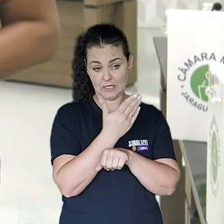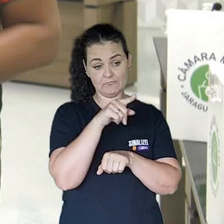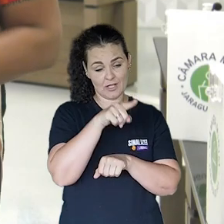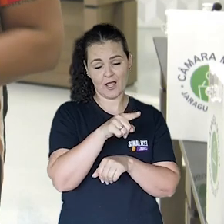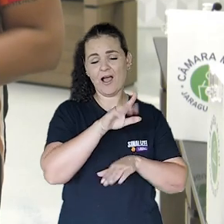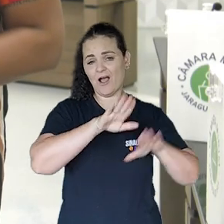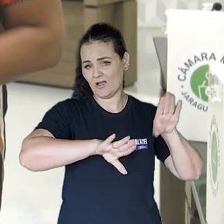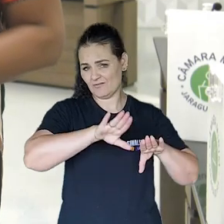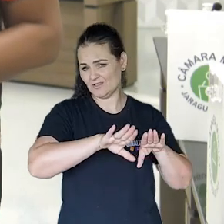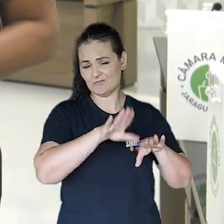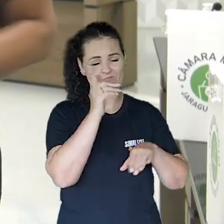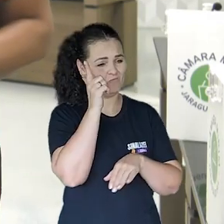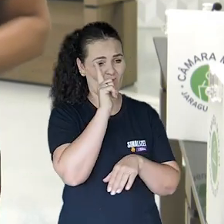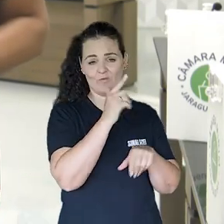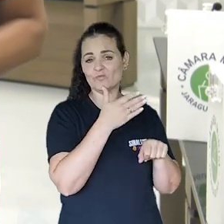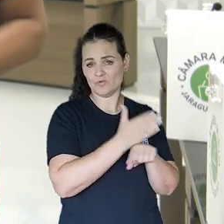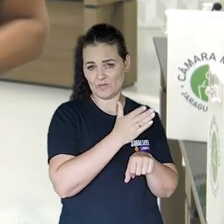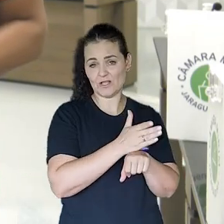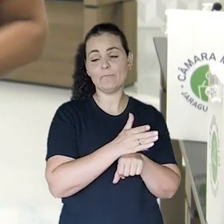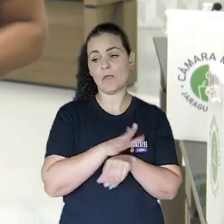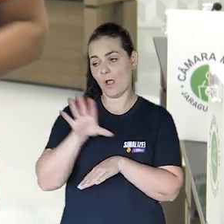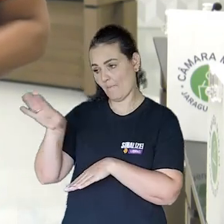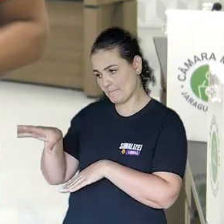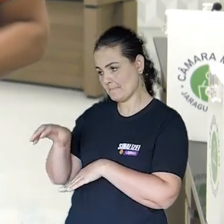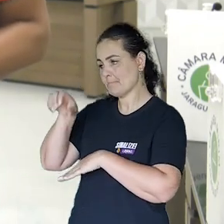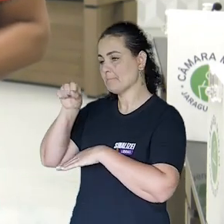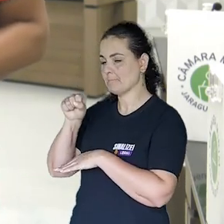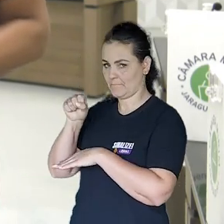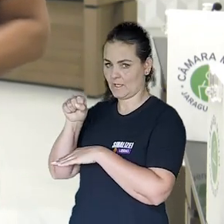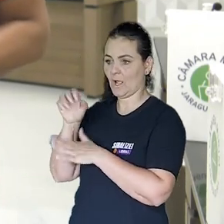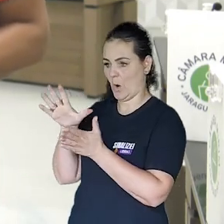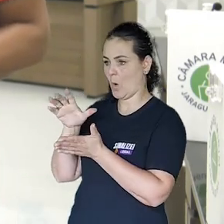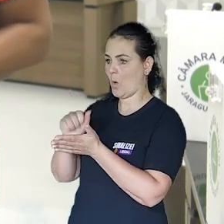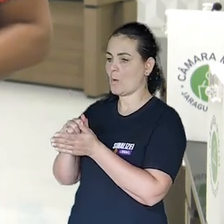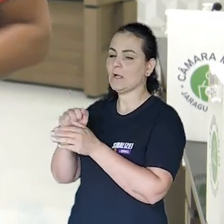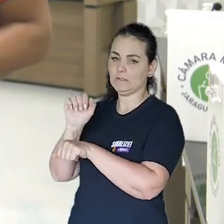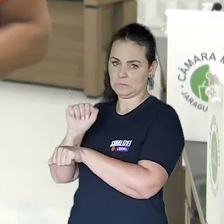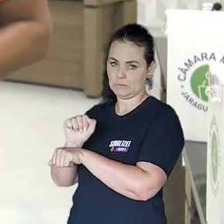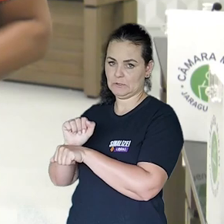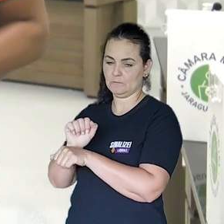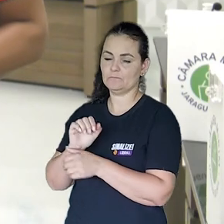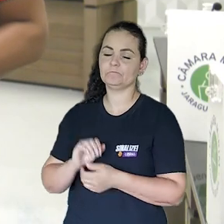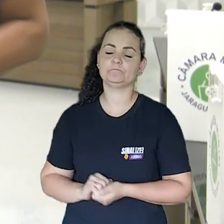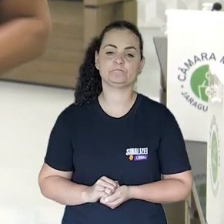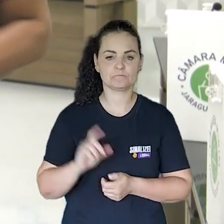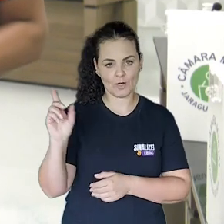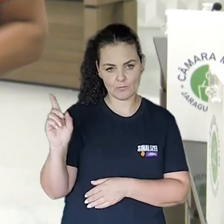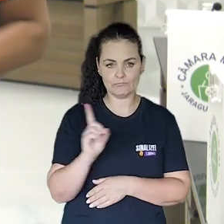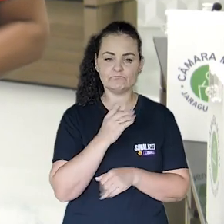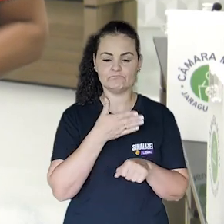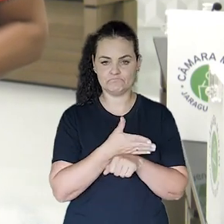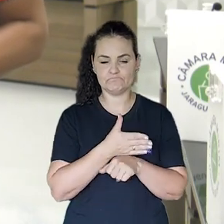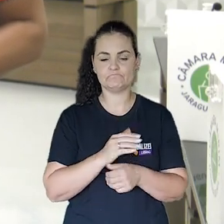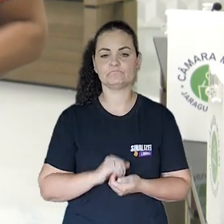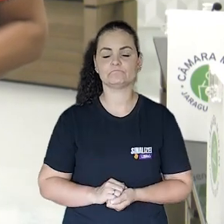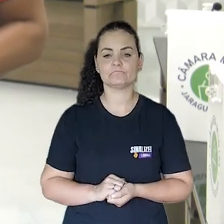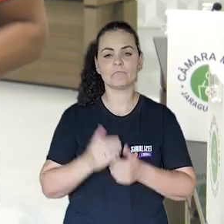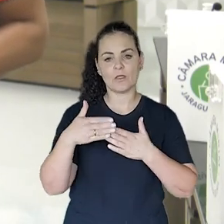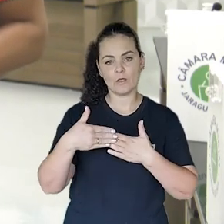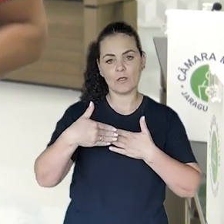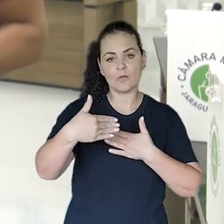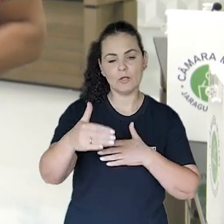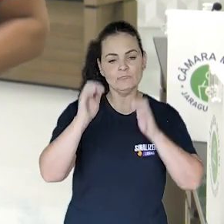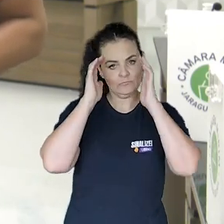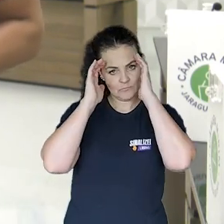reserva. Isso mesmo. Então, dando continuidade e obedecendo à proporcionalidade de vagas, tivemos a inscrição de